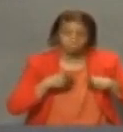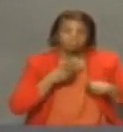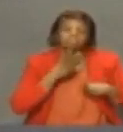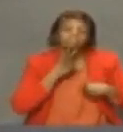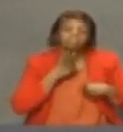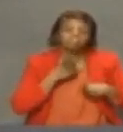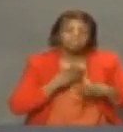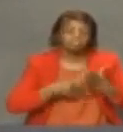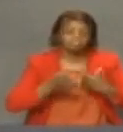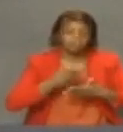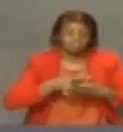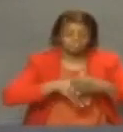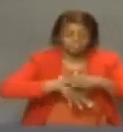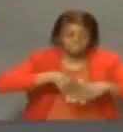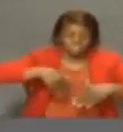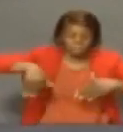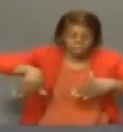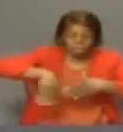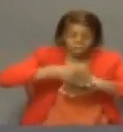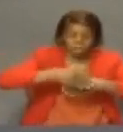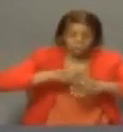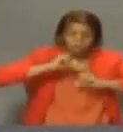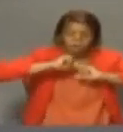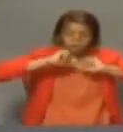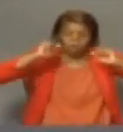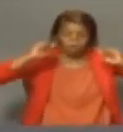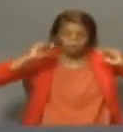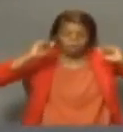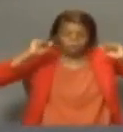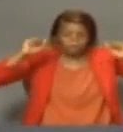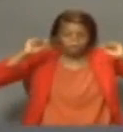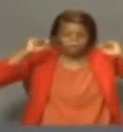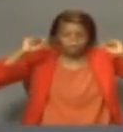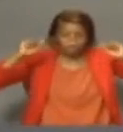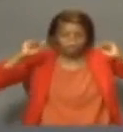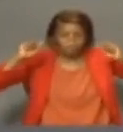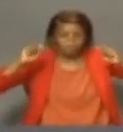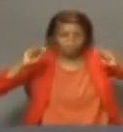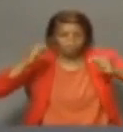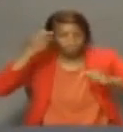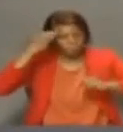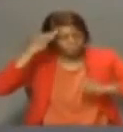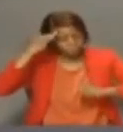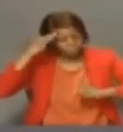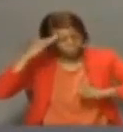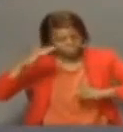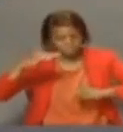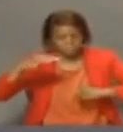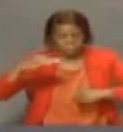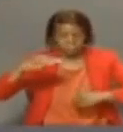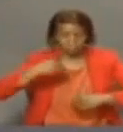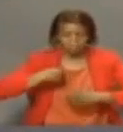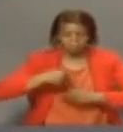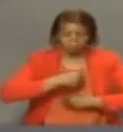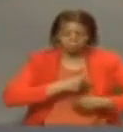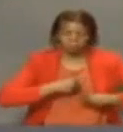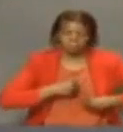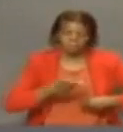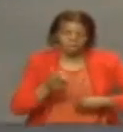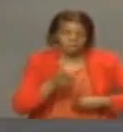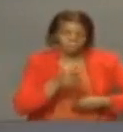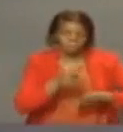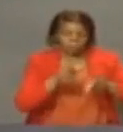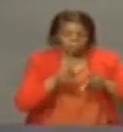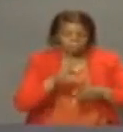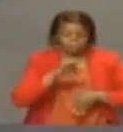defronte ao Memorial António Agostinho Neto com desfile civil e militar lamentavelmente